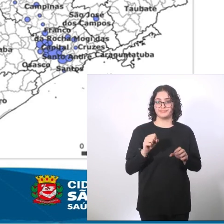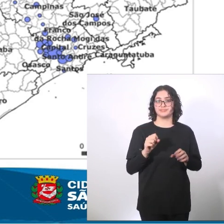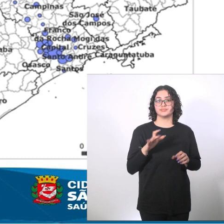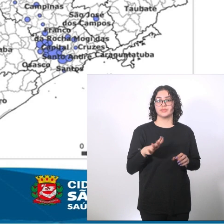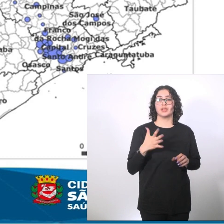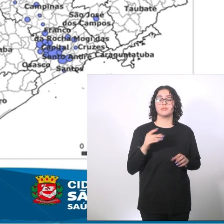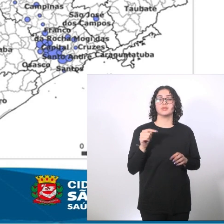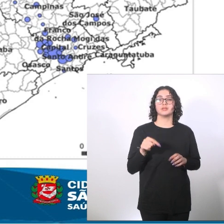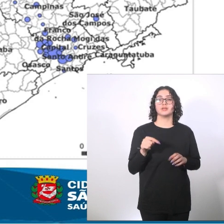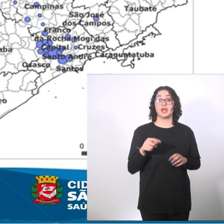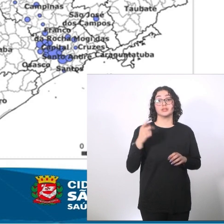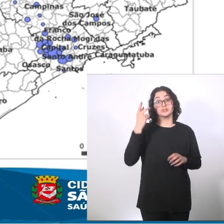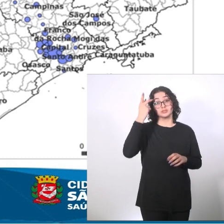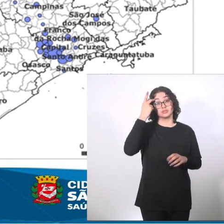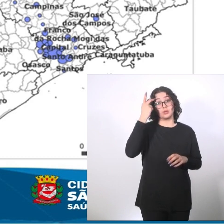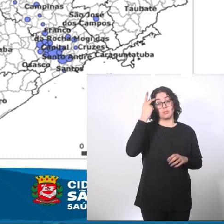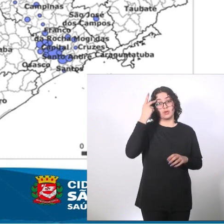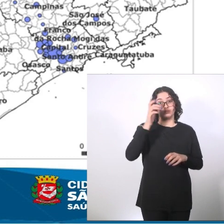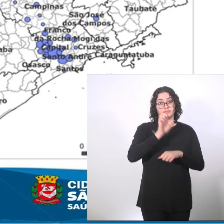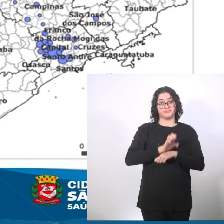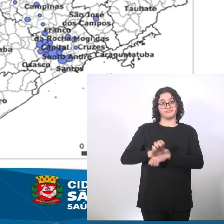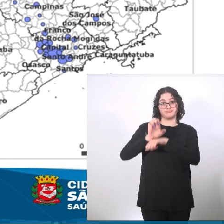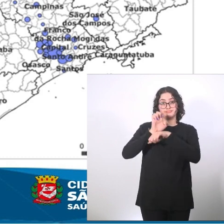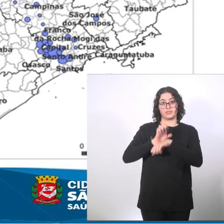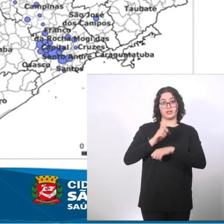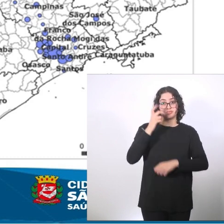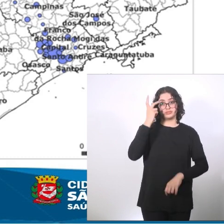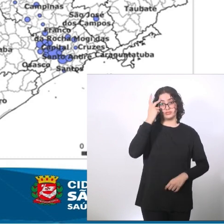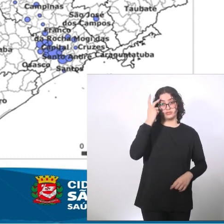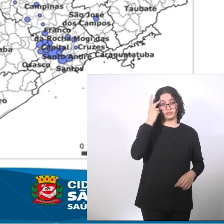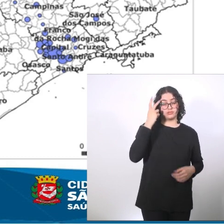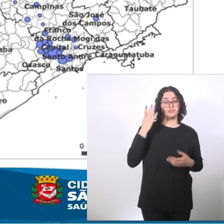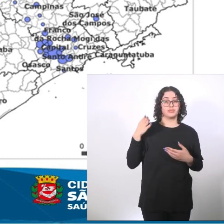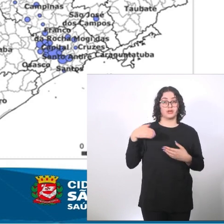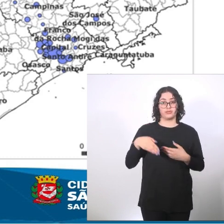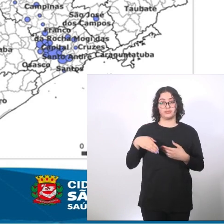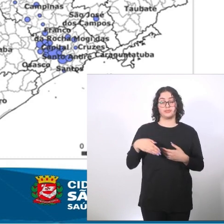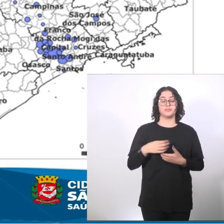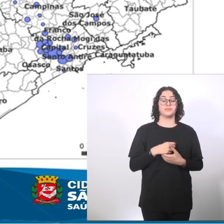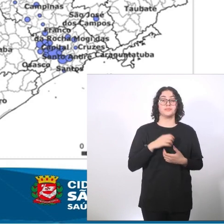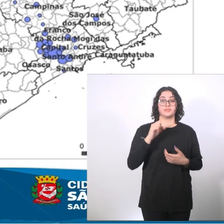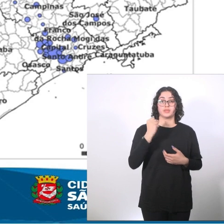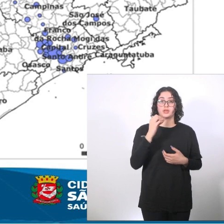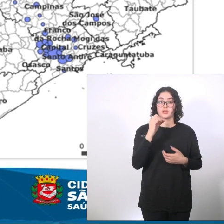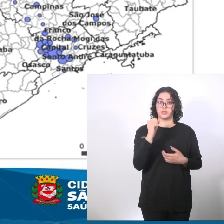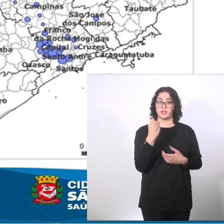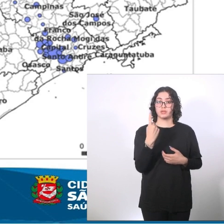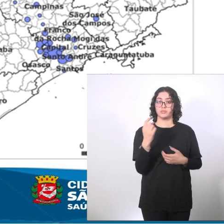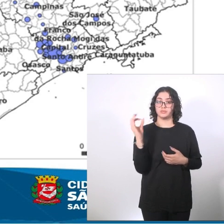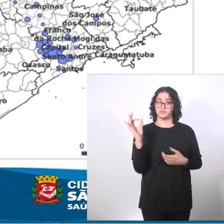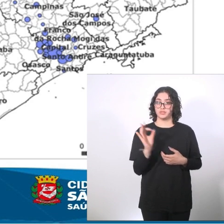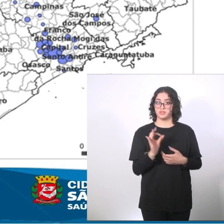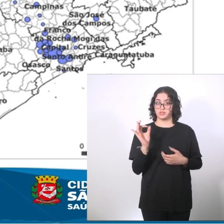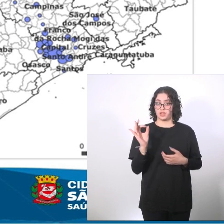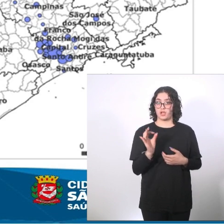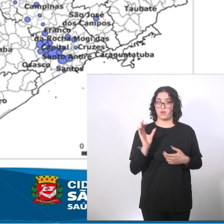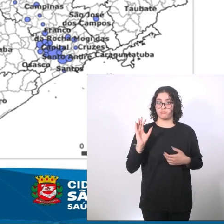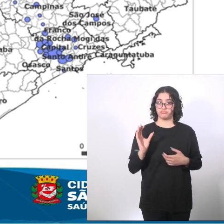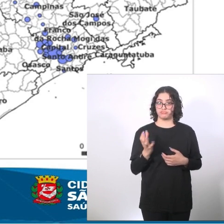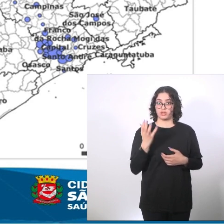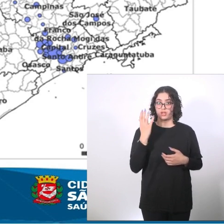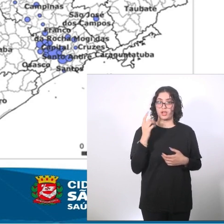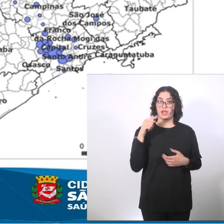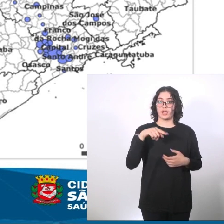é no estado de São Paulo, então é no mapa anterior, e aqui 81% dos casos